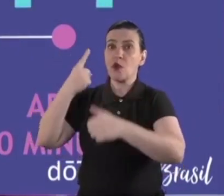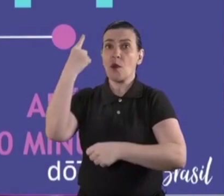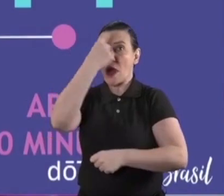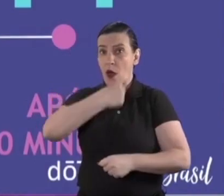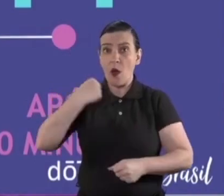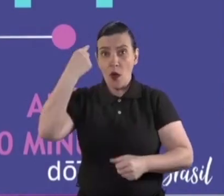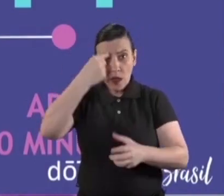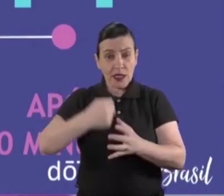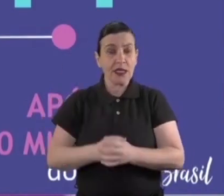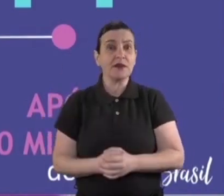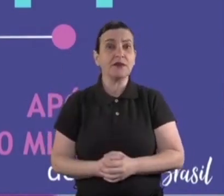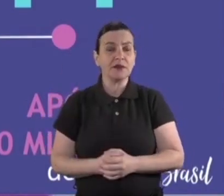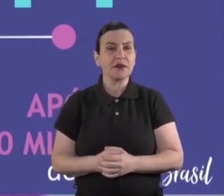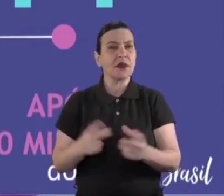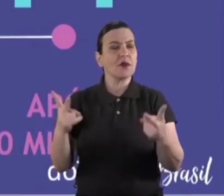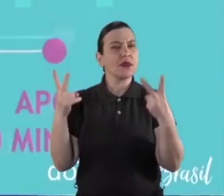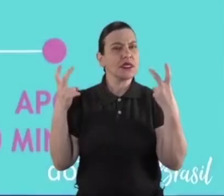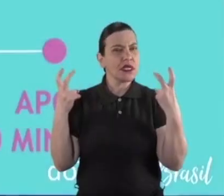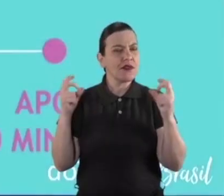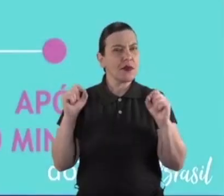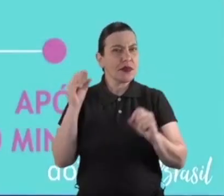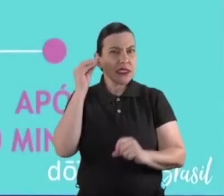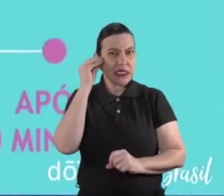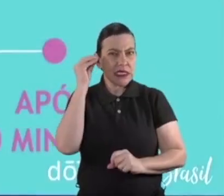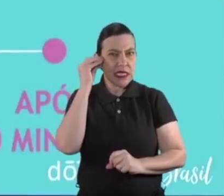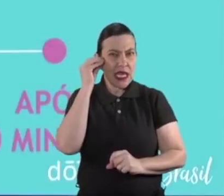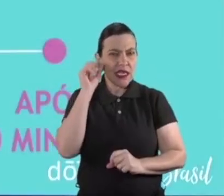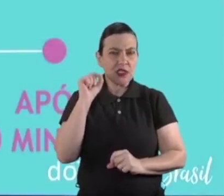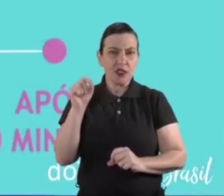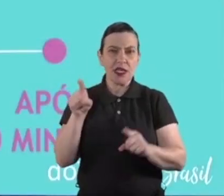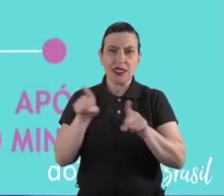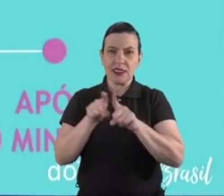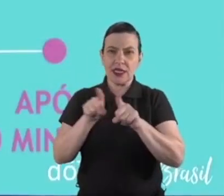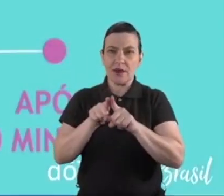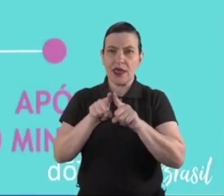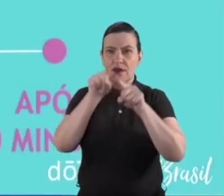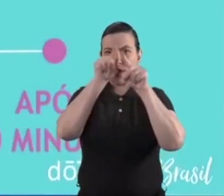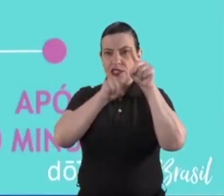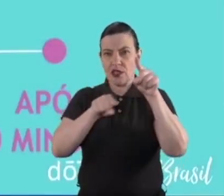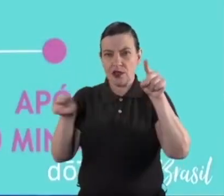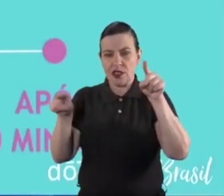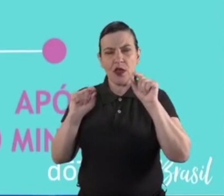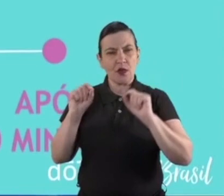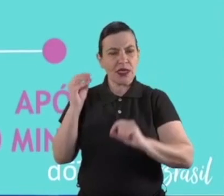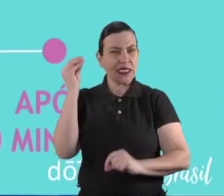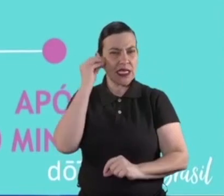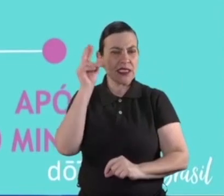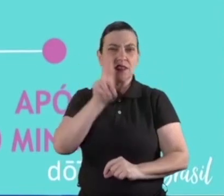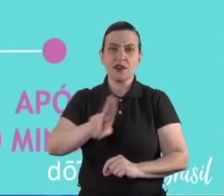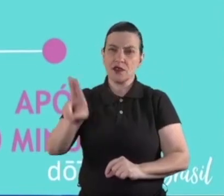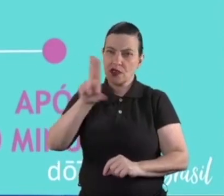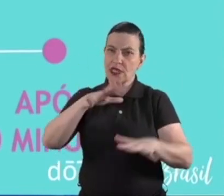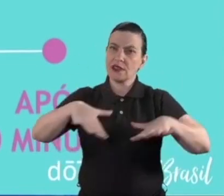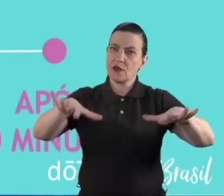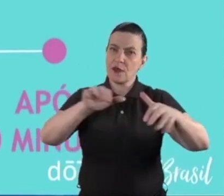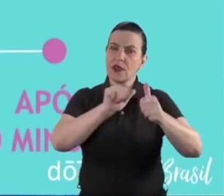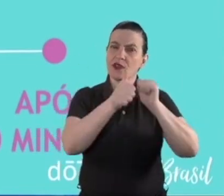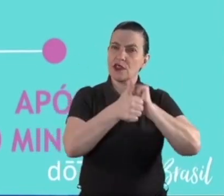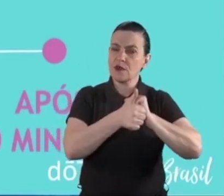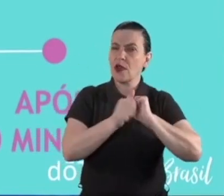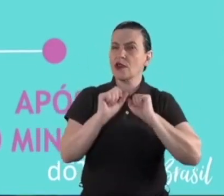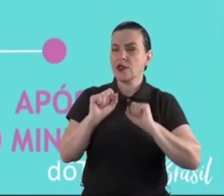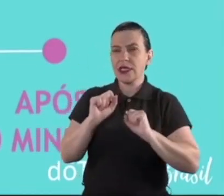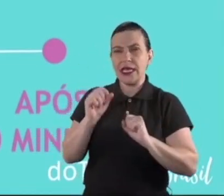1 hora. Quando observamos os testes de impulsão vertical e horizontal, que são testes muito utilizados no meio do esporte para